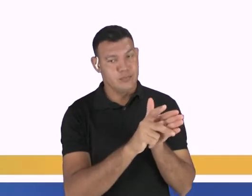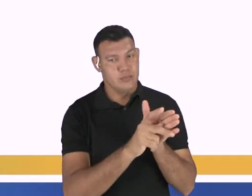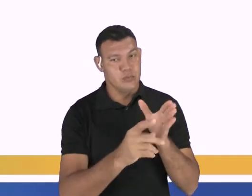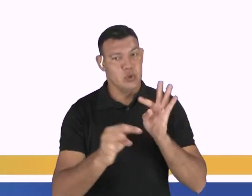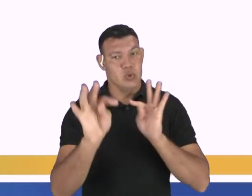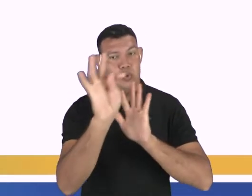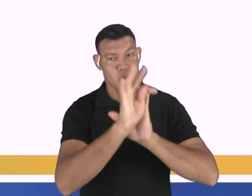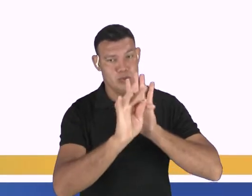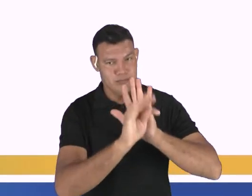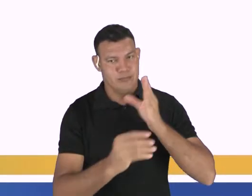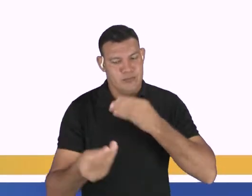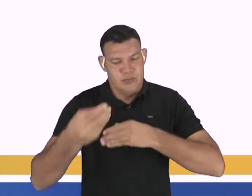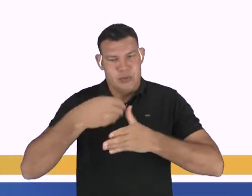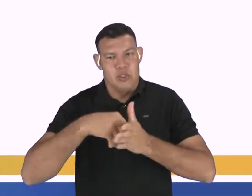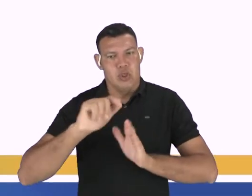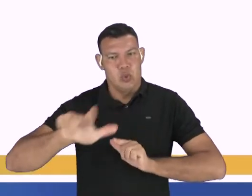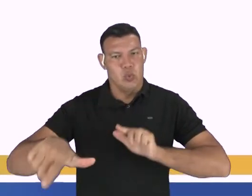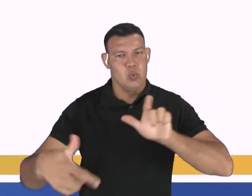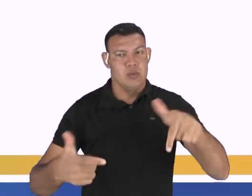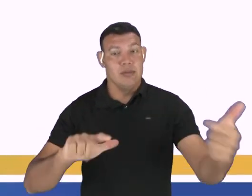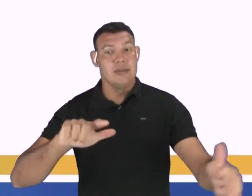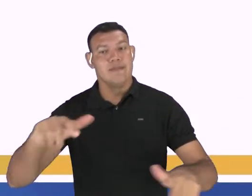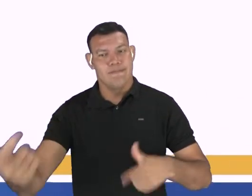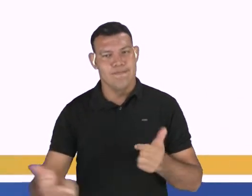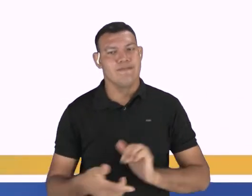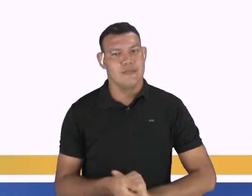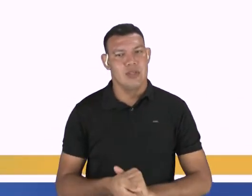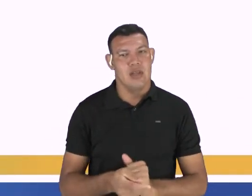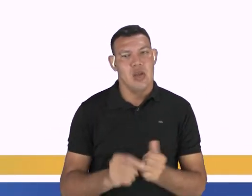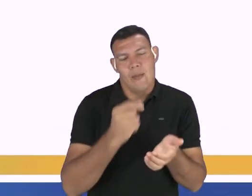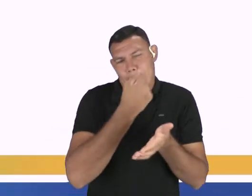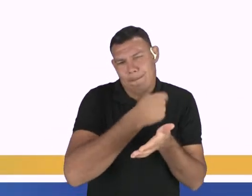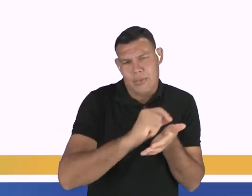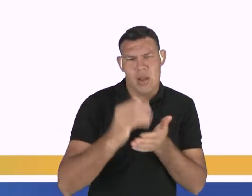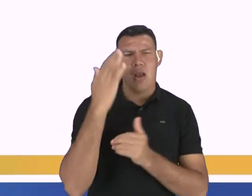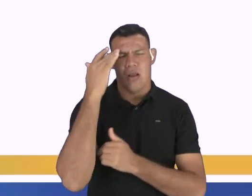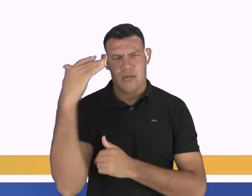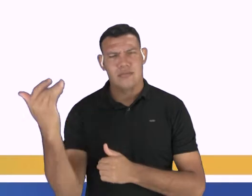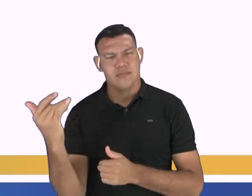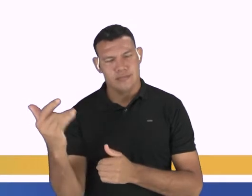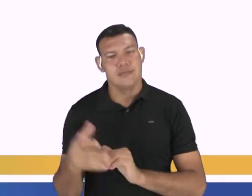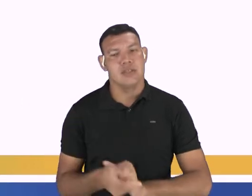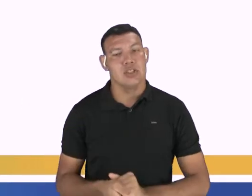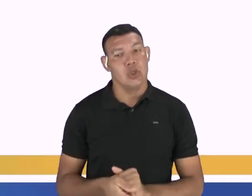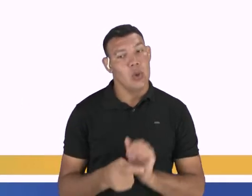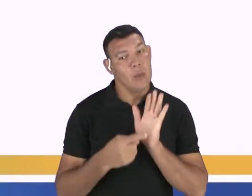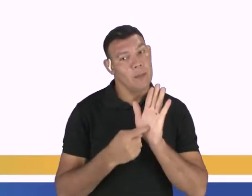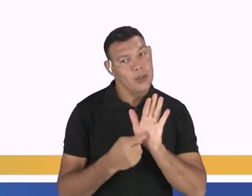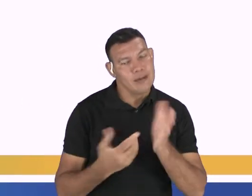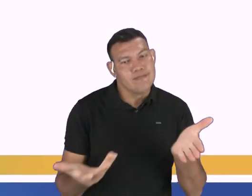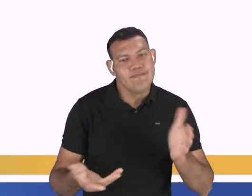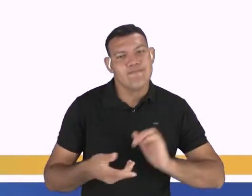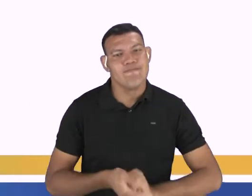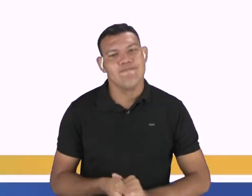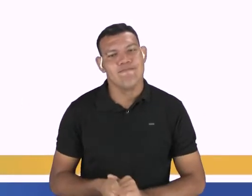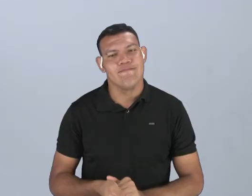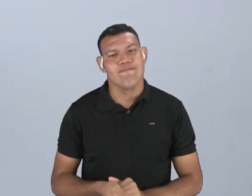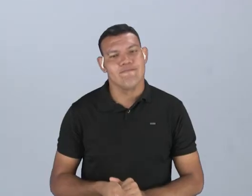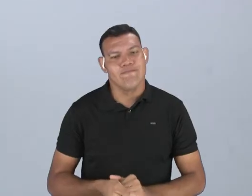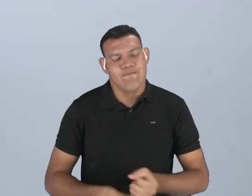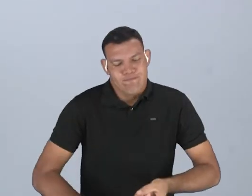pela inserção do autor num contexto que já inclui previamente textos anteriores, que lhe inspiram